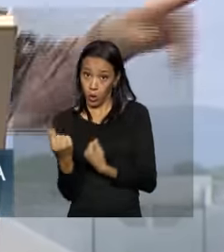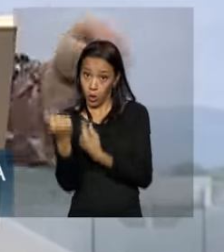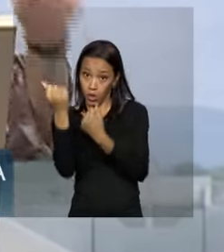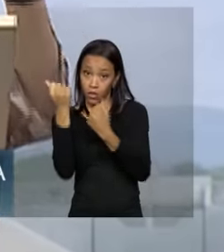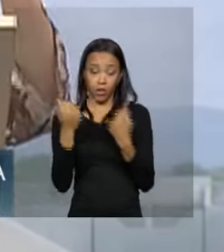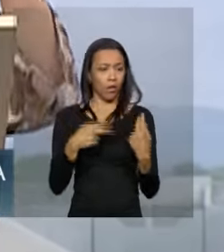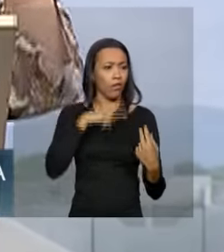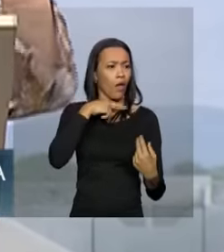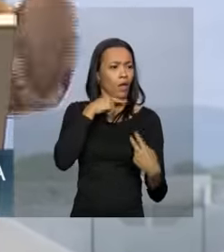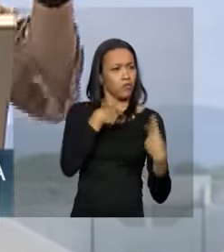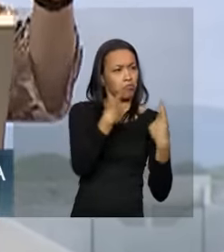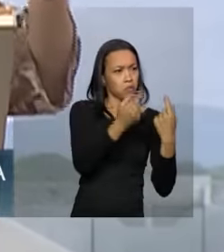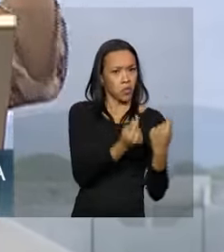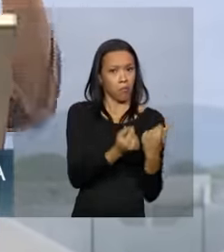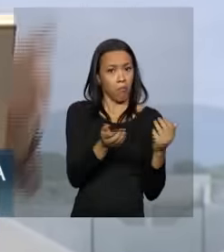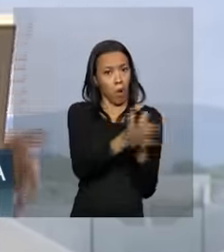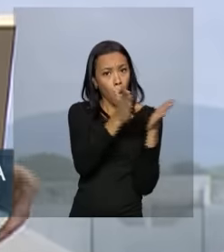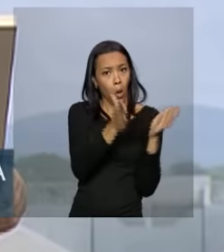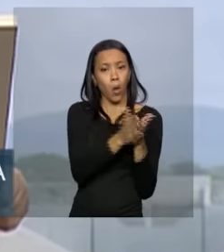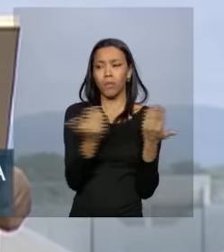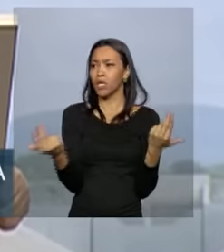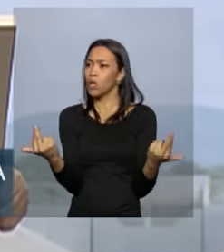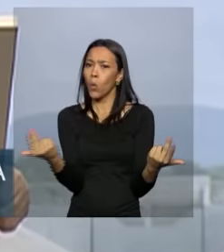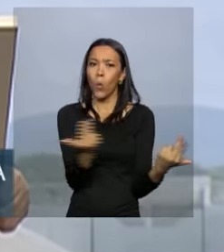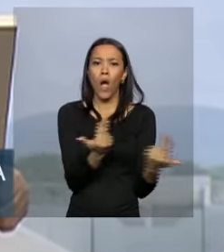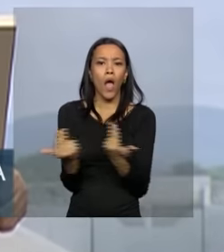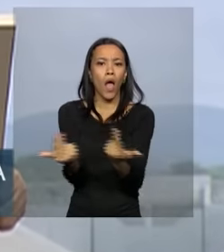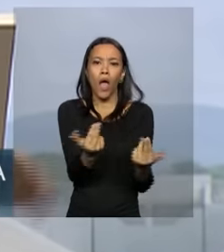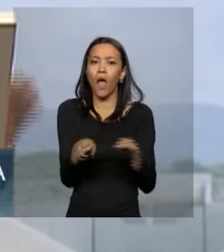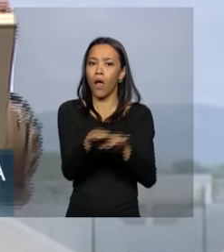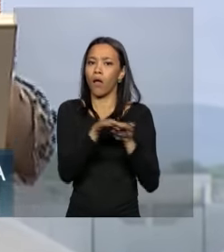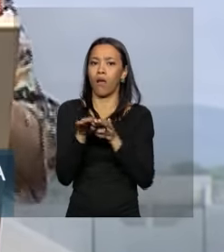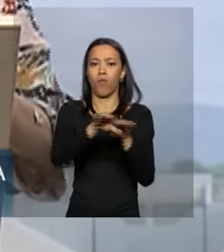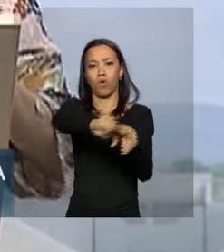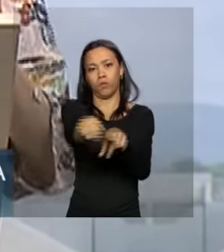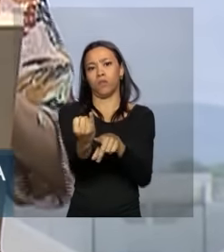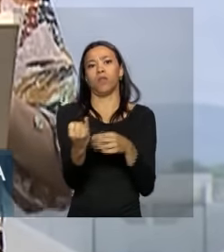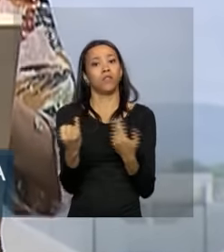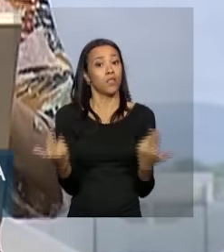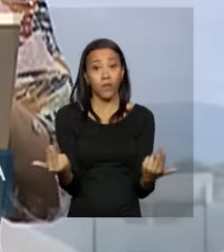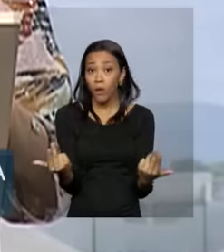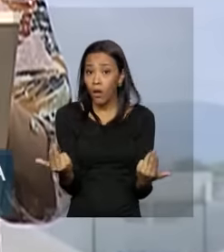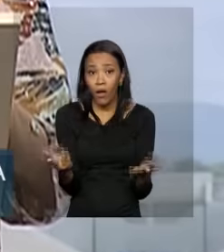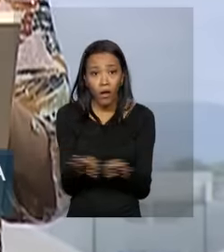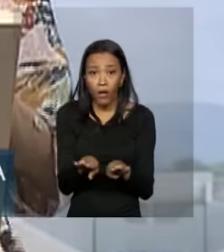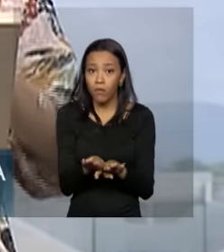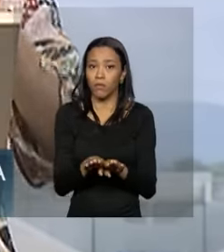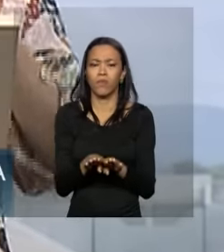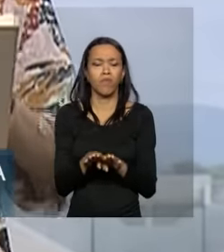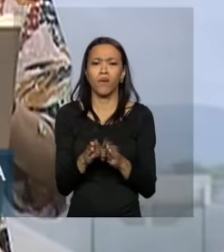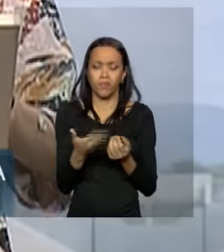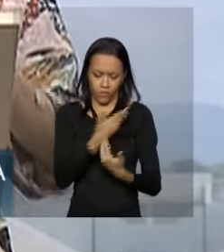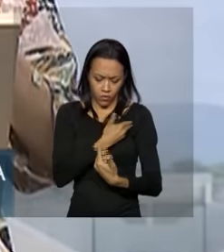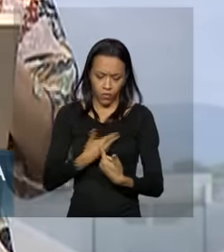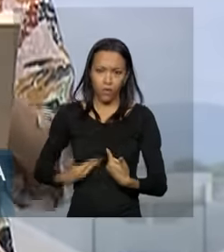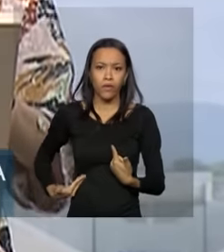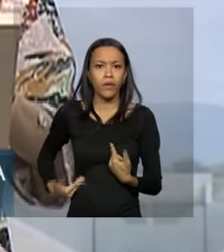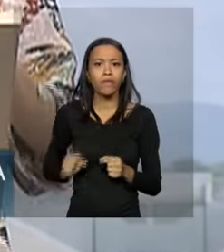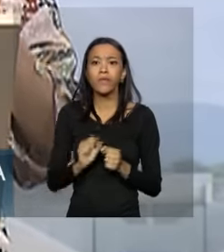de um pobre, seja para o filho de um rico ou um filho de um pobre. O que que o governo tem de fazer?